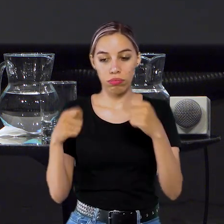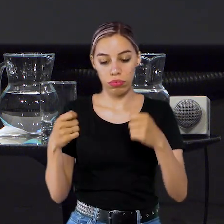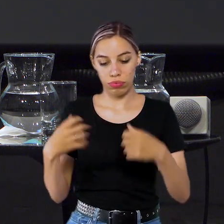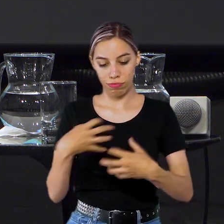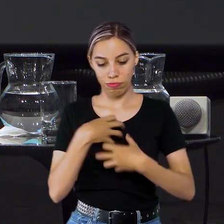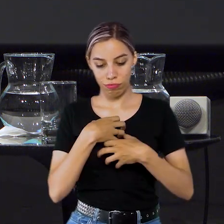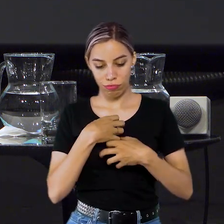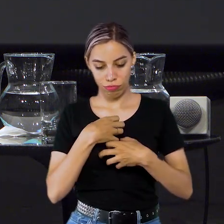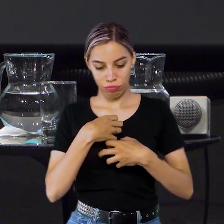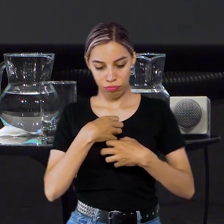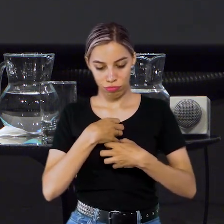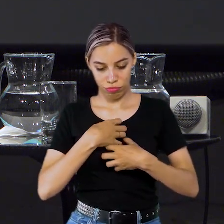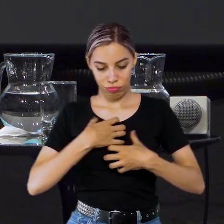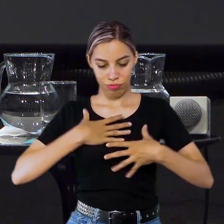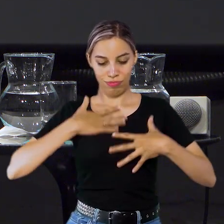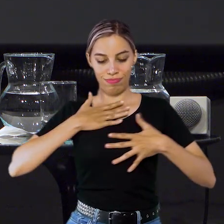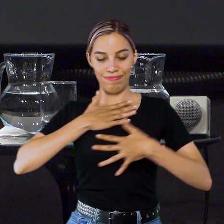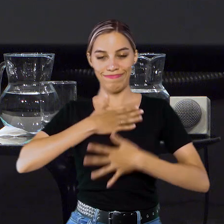nessa